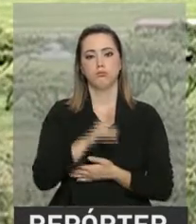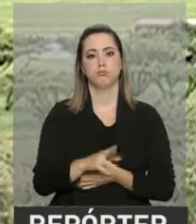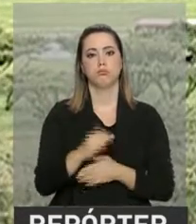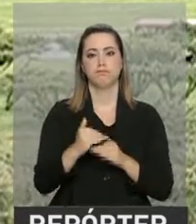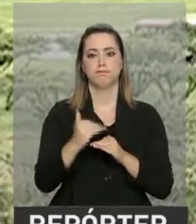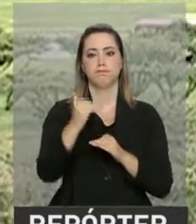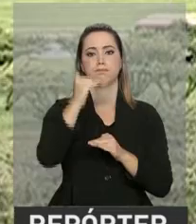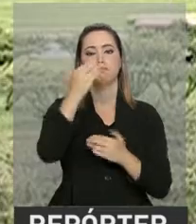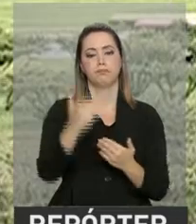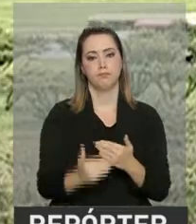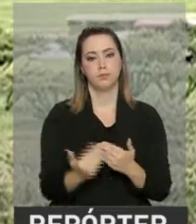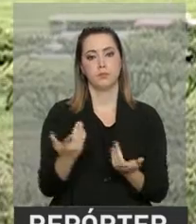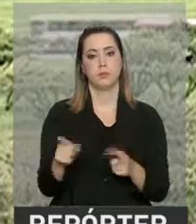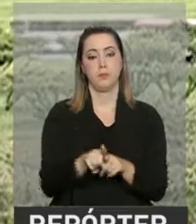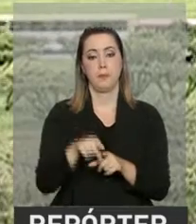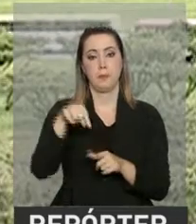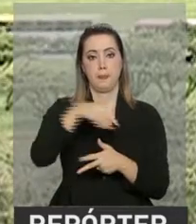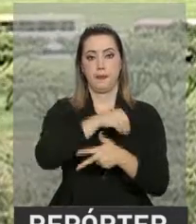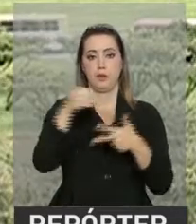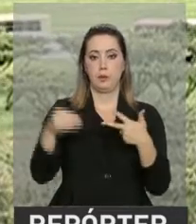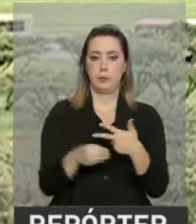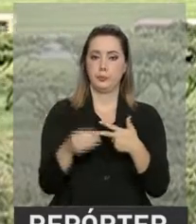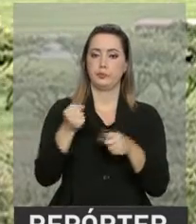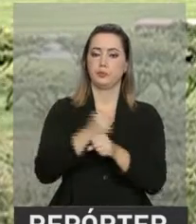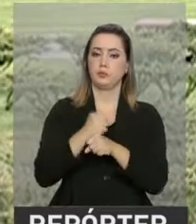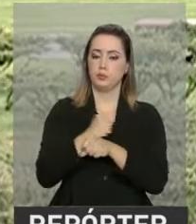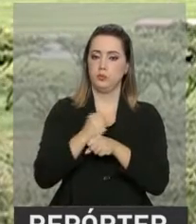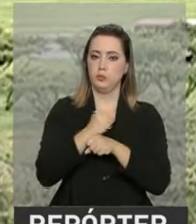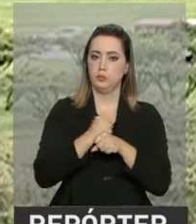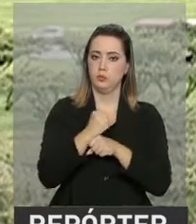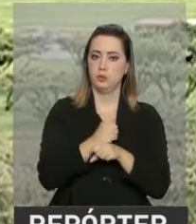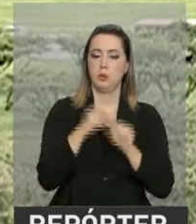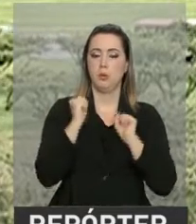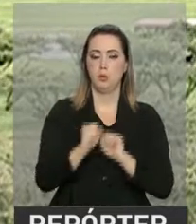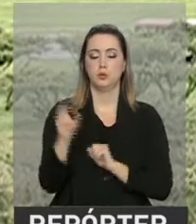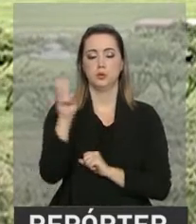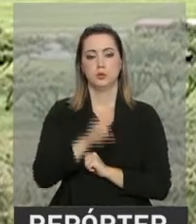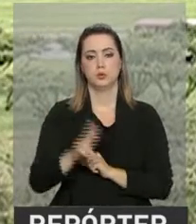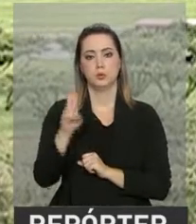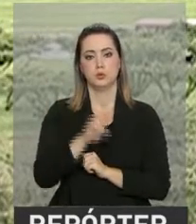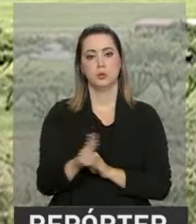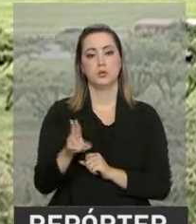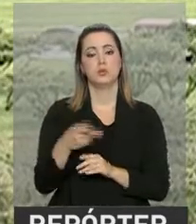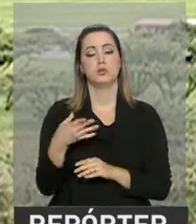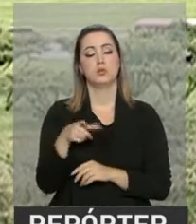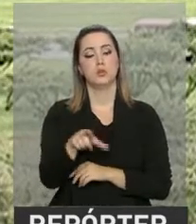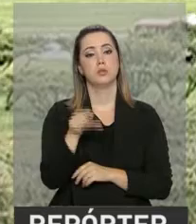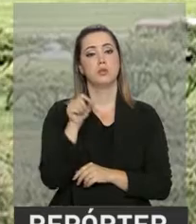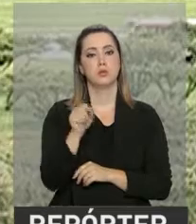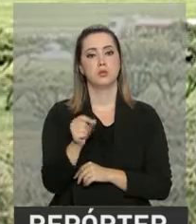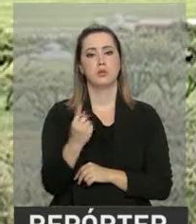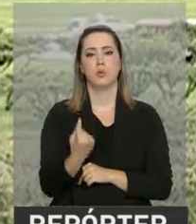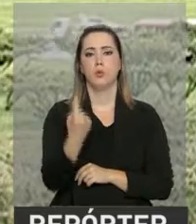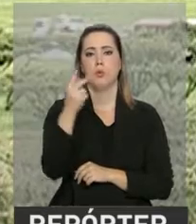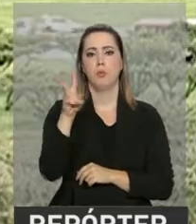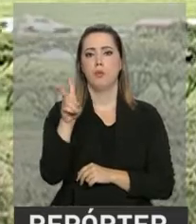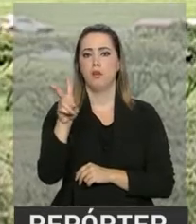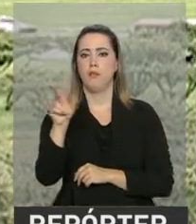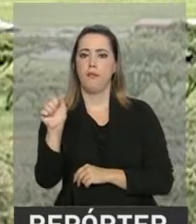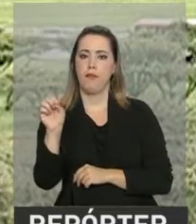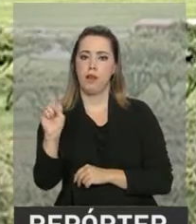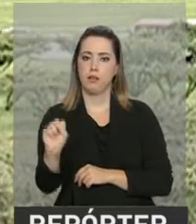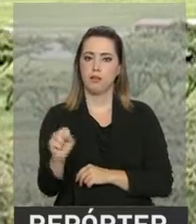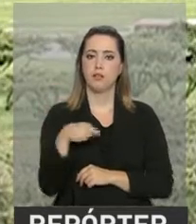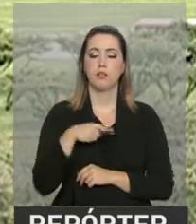provas. O Enem 2016, as notas do Enem, podem ser usadas para concorrer a uma vaga em instituições de